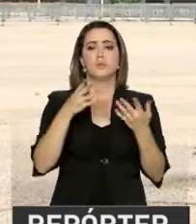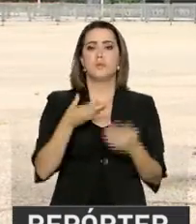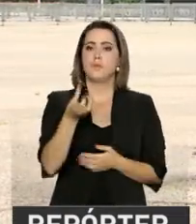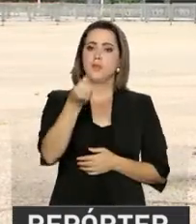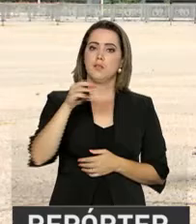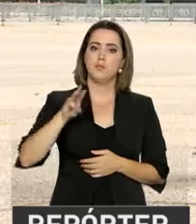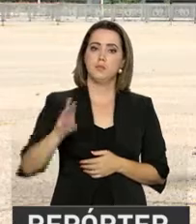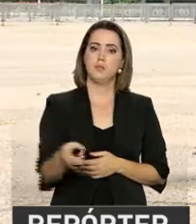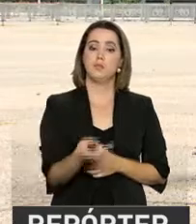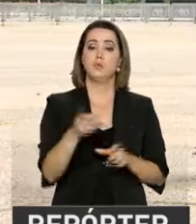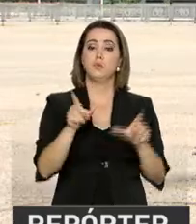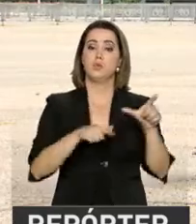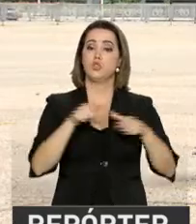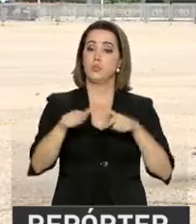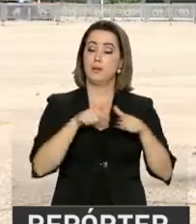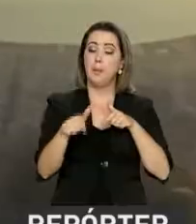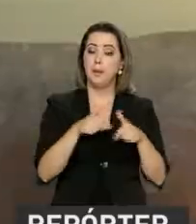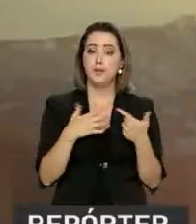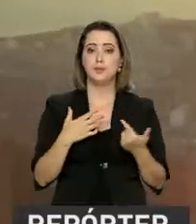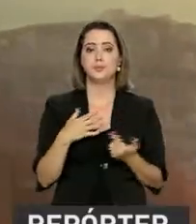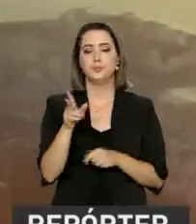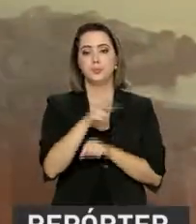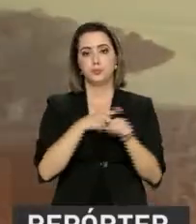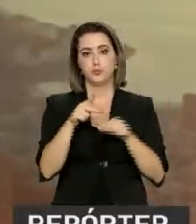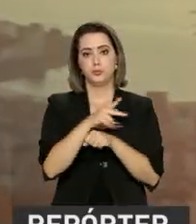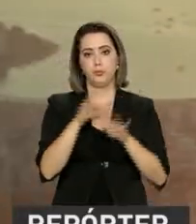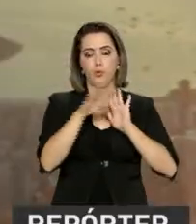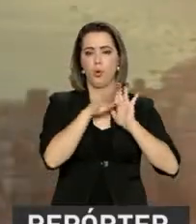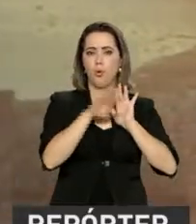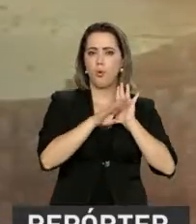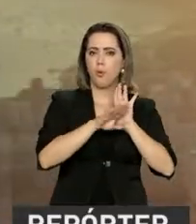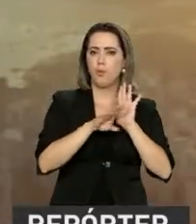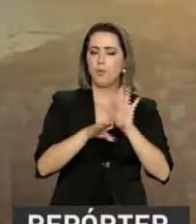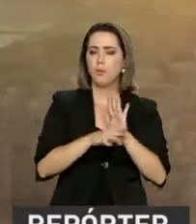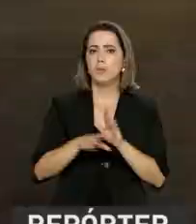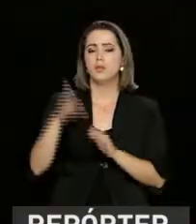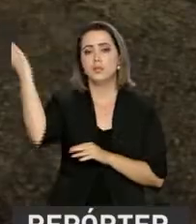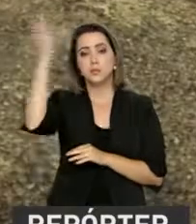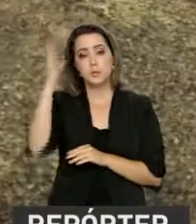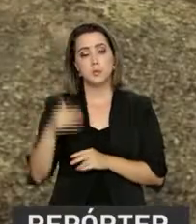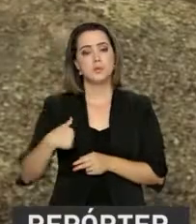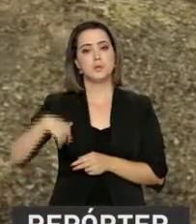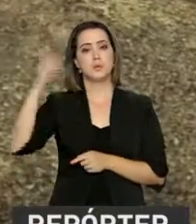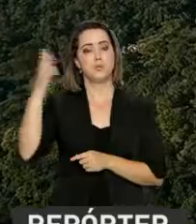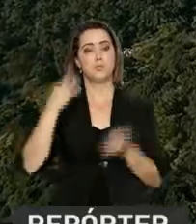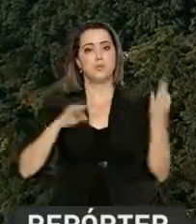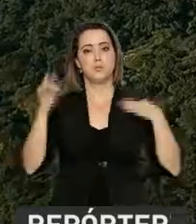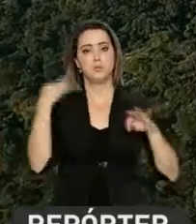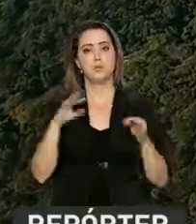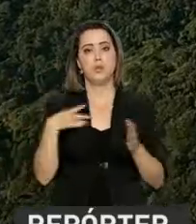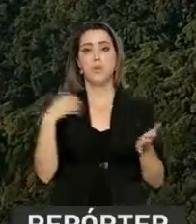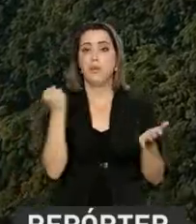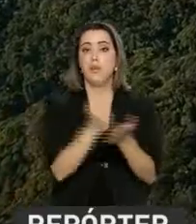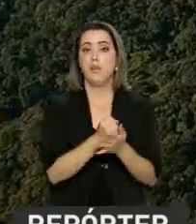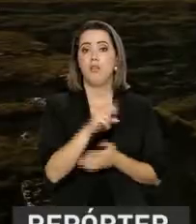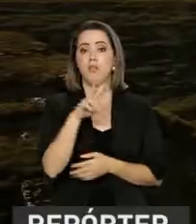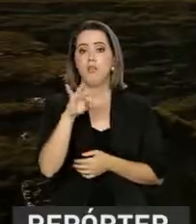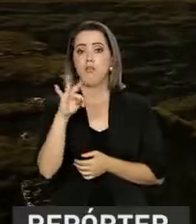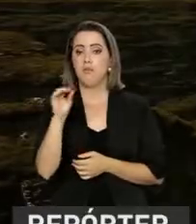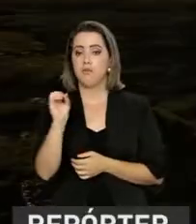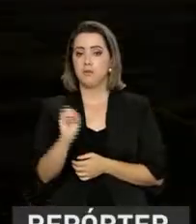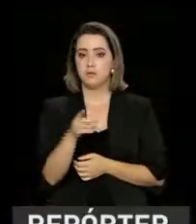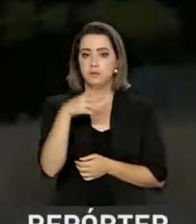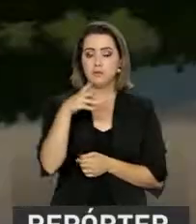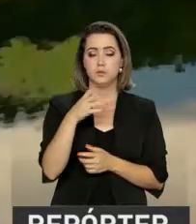6 milhões de empregos no país. O Plano Brasil Mais Turismo inclui também a implantação de visto eletrônico para